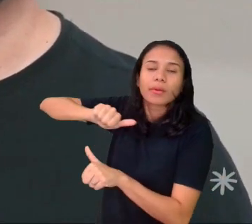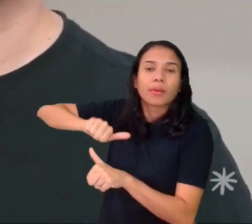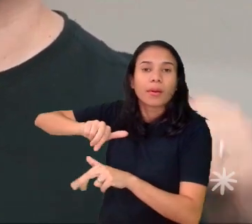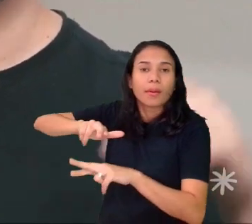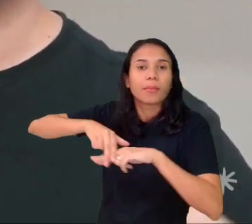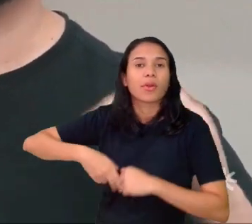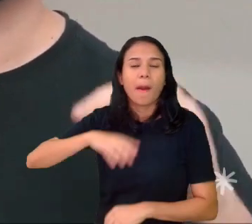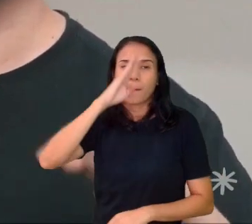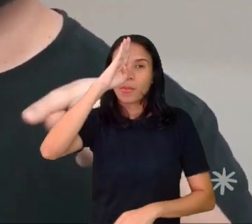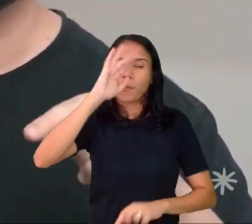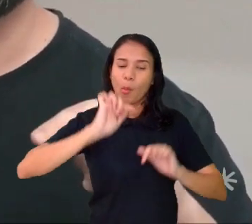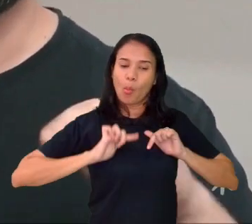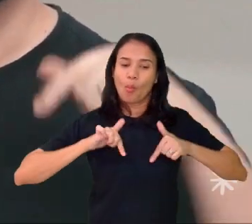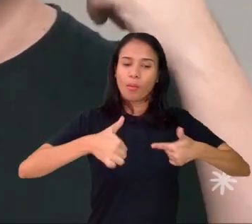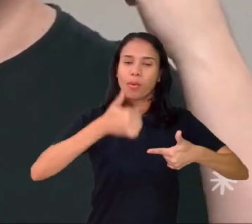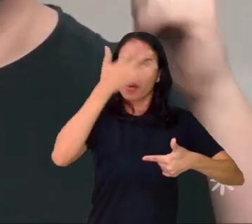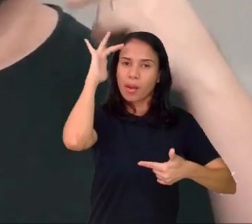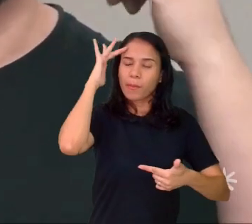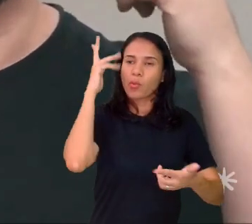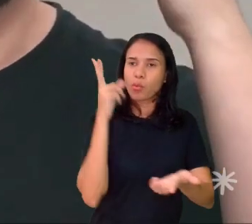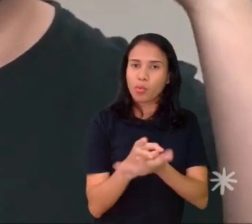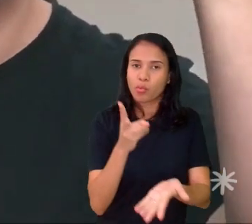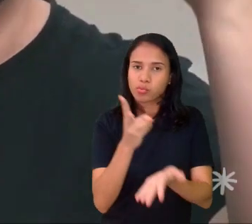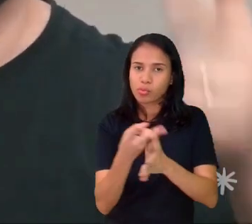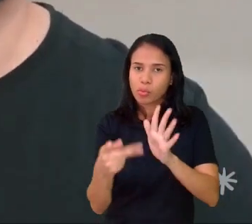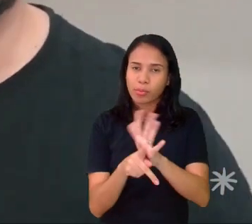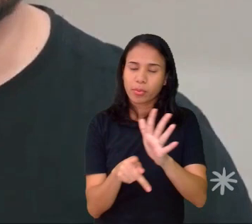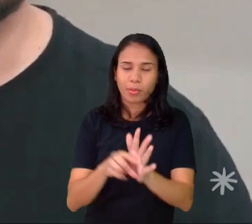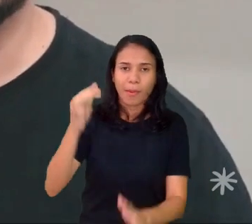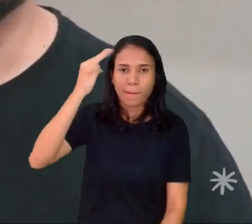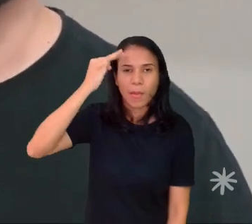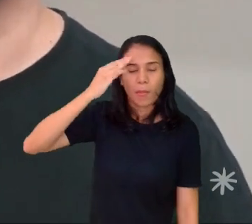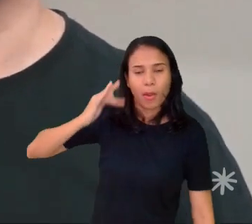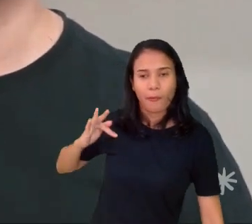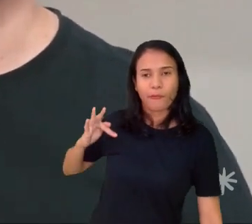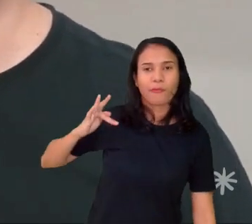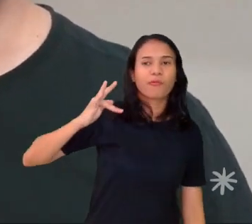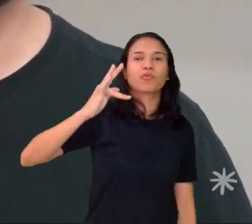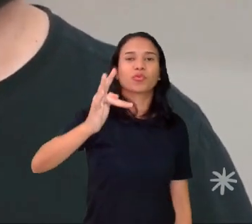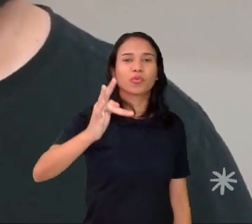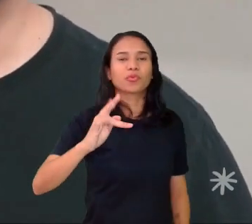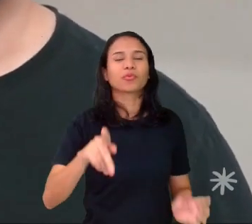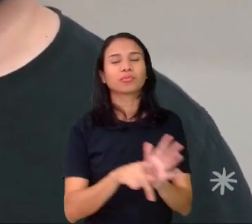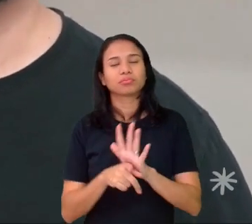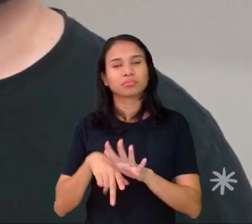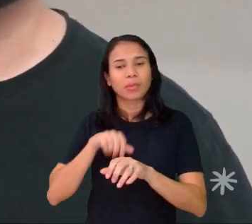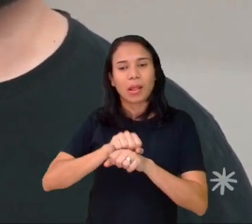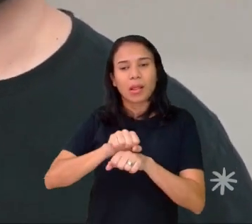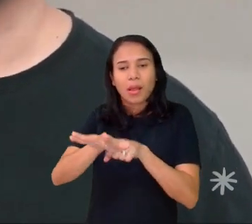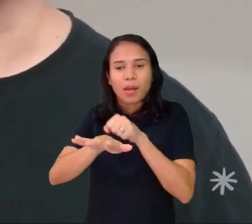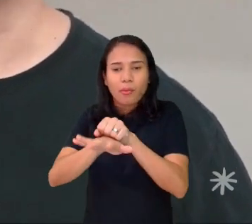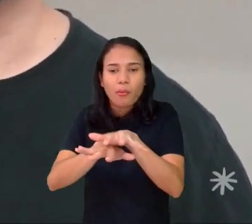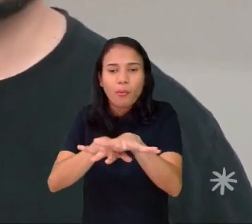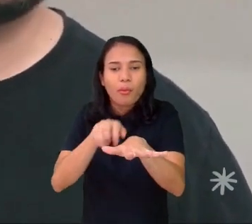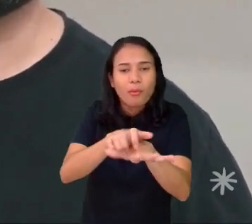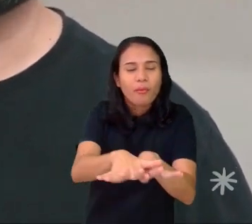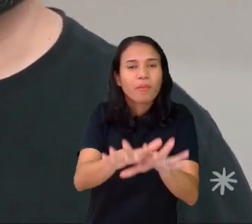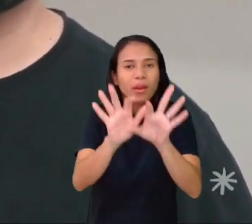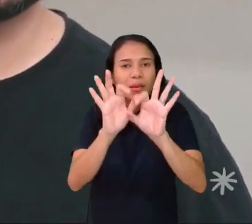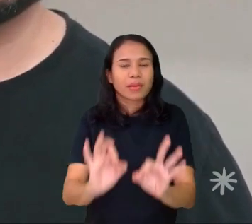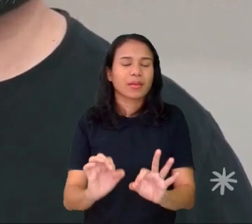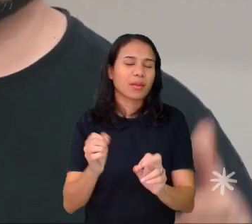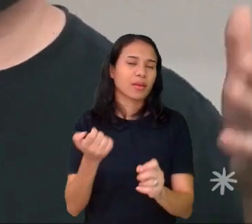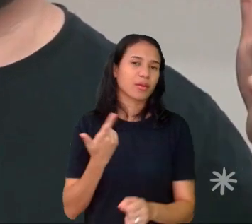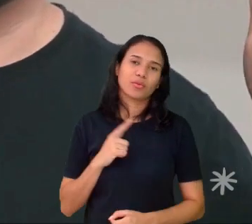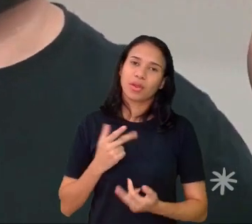principalmente lutar por aqueles que continuam e que vão levar essas memórias adiante, que vão repassar isso para garantir que a gente não vai repetir